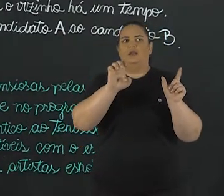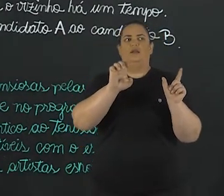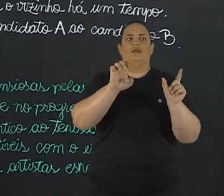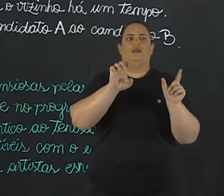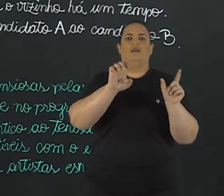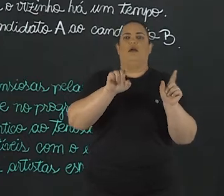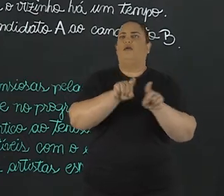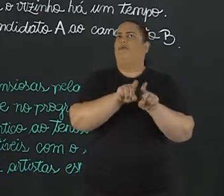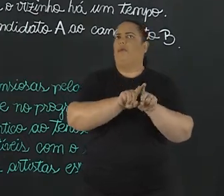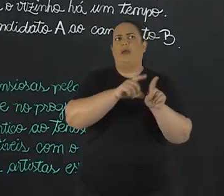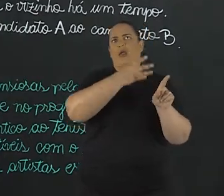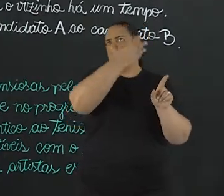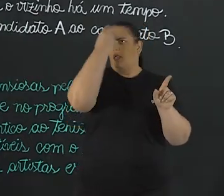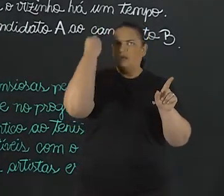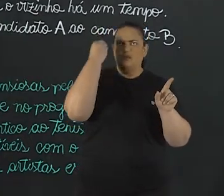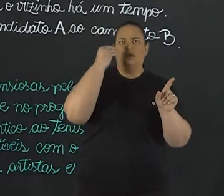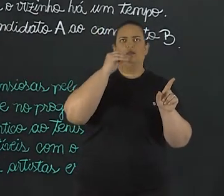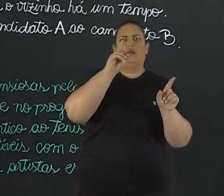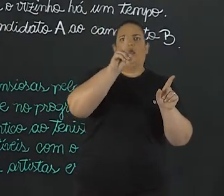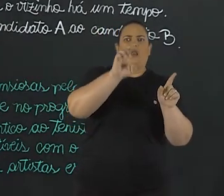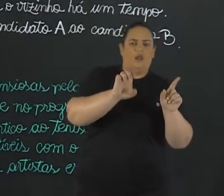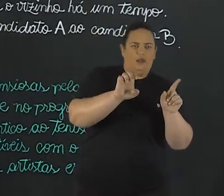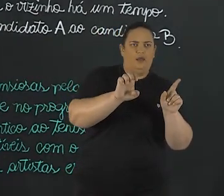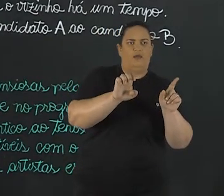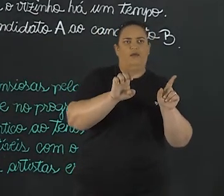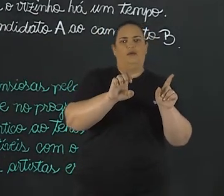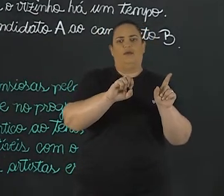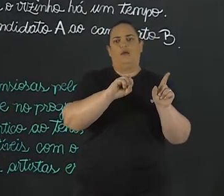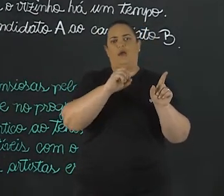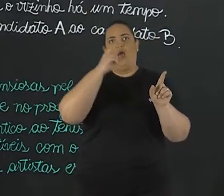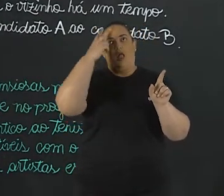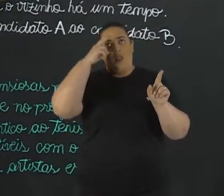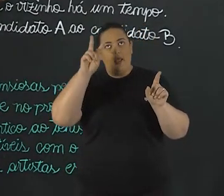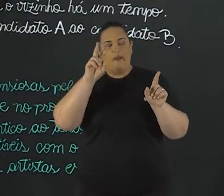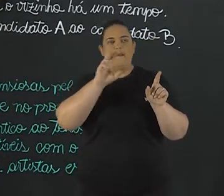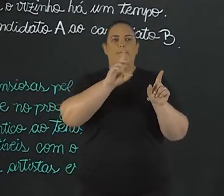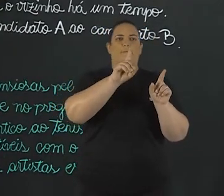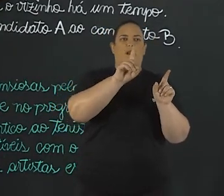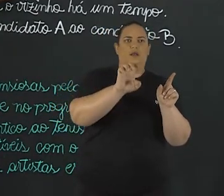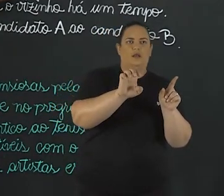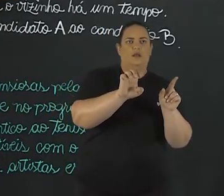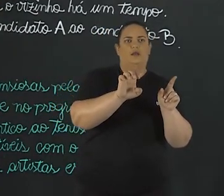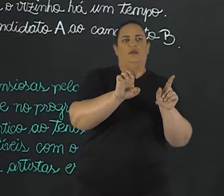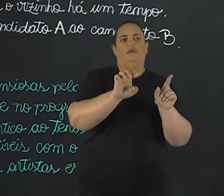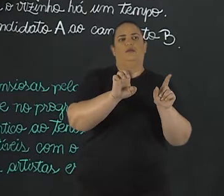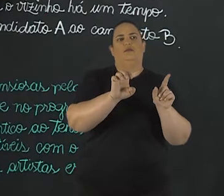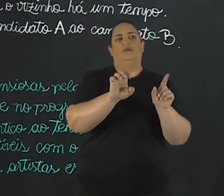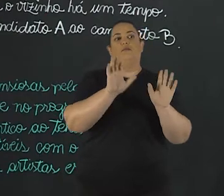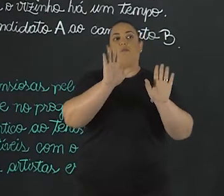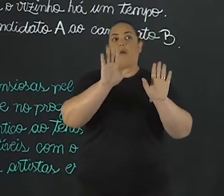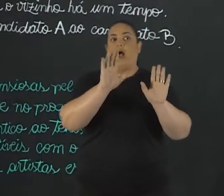esquecer em sua variação esquecer-se. Mas, se ele está na forma esqueceu,